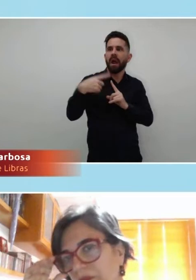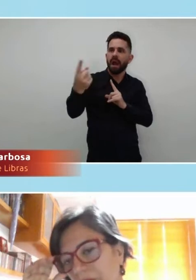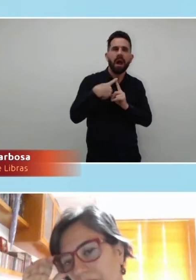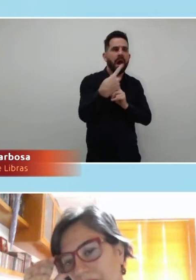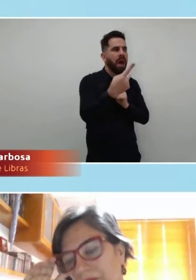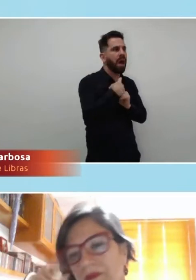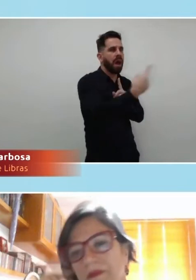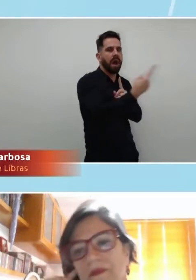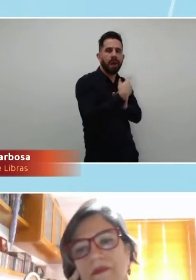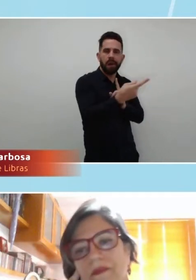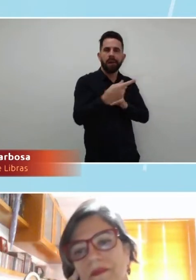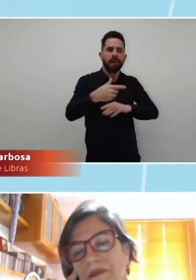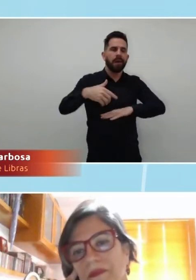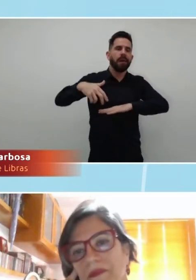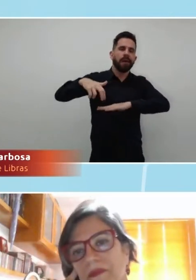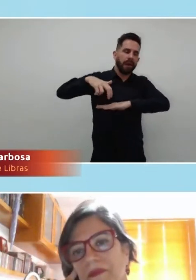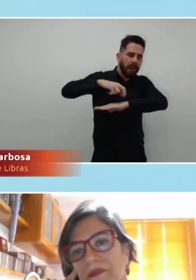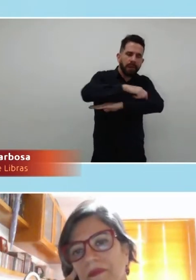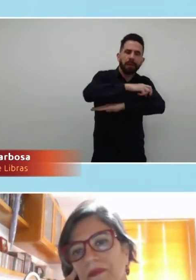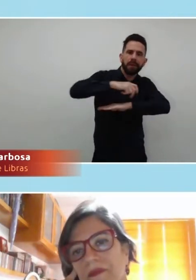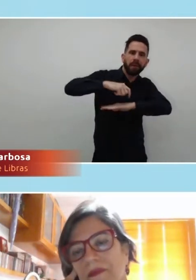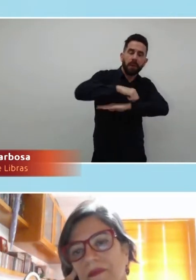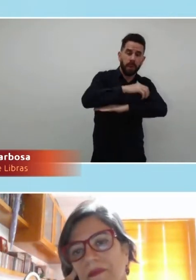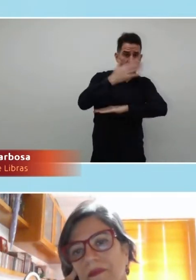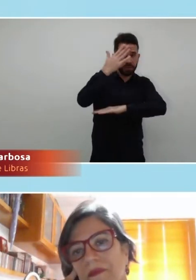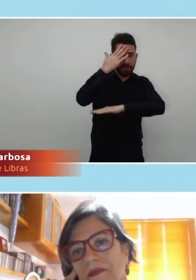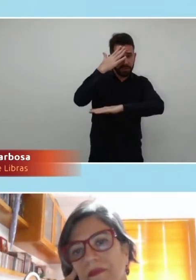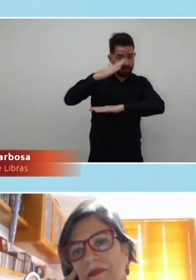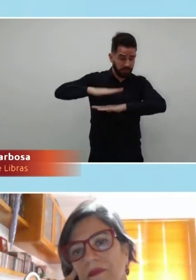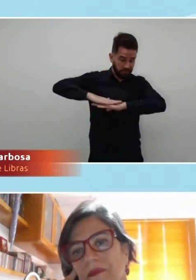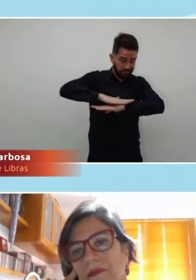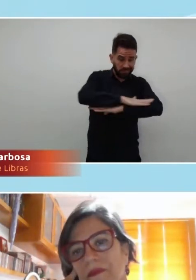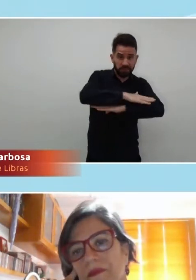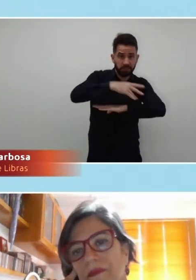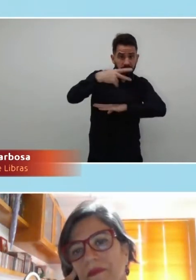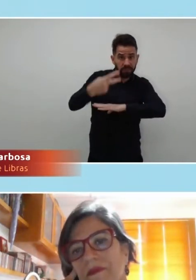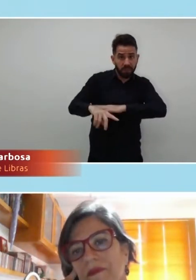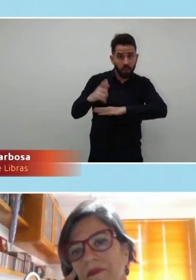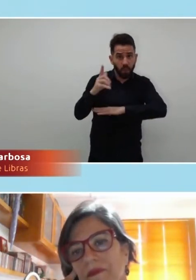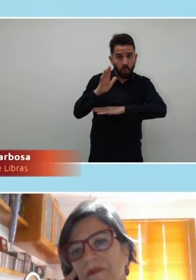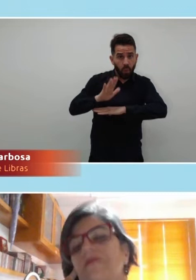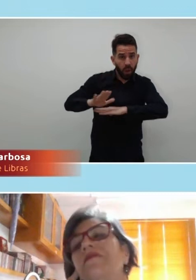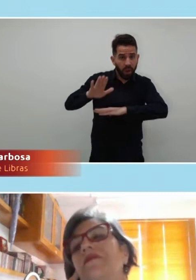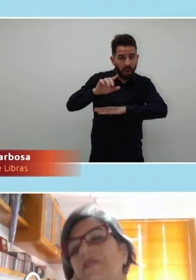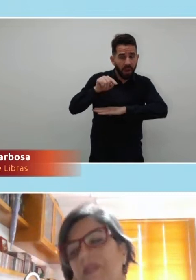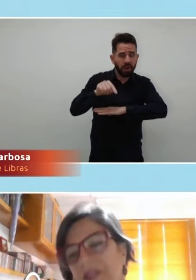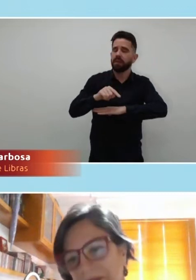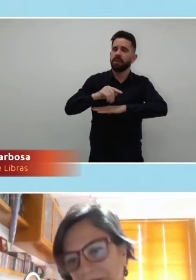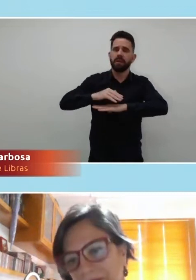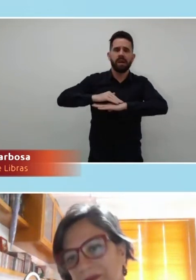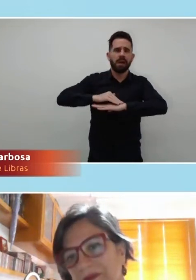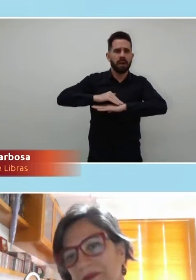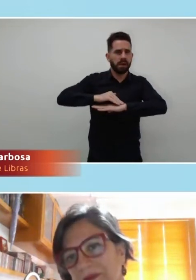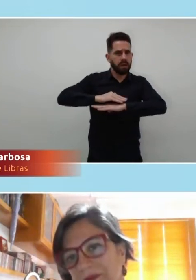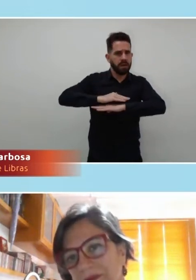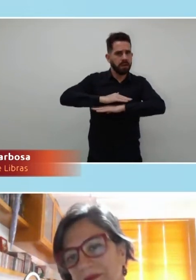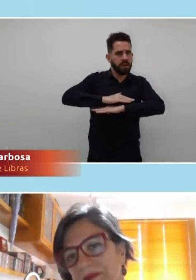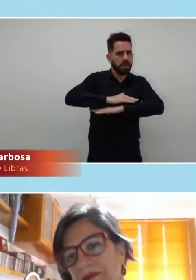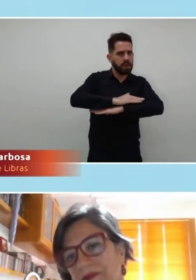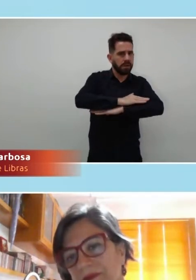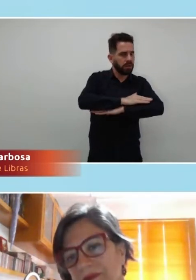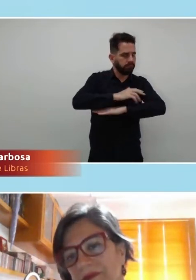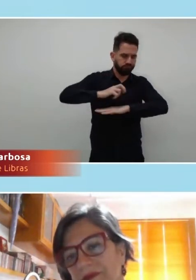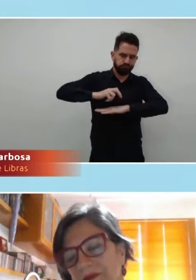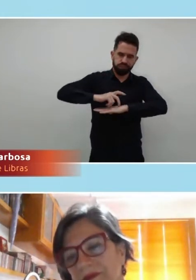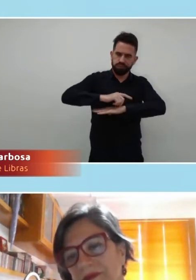espaços, né? Nas calçadas, enfim. A gente sabe que Goiânia é uma cidade que tem calçadas extremamente regulares, né? Qual que é a avaliação que a senhora faz